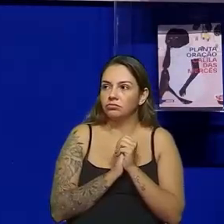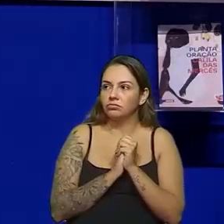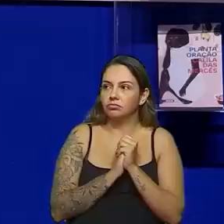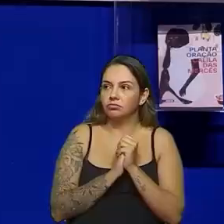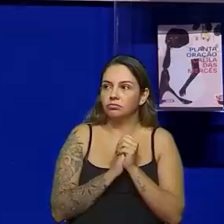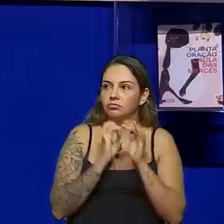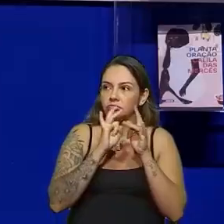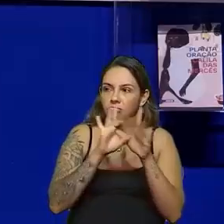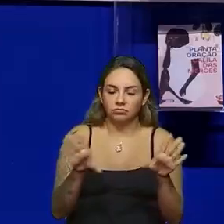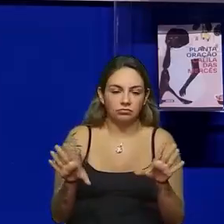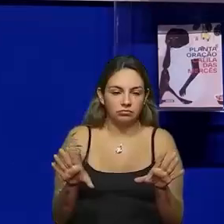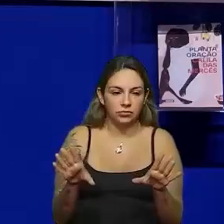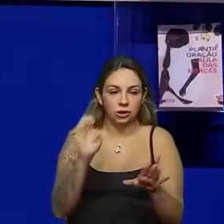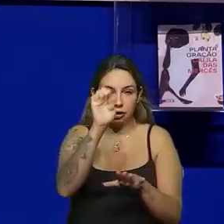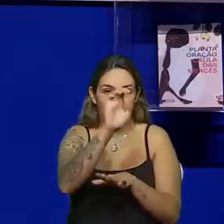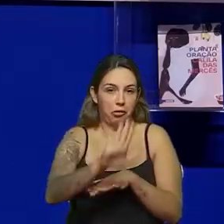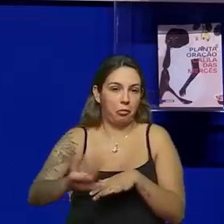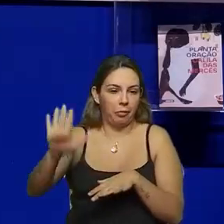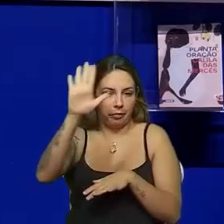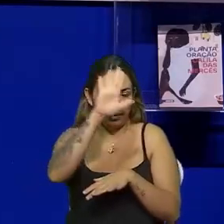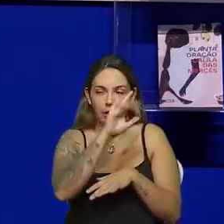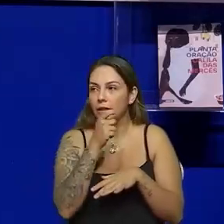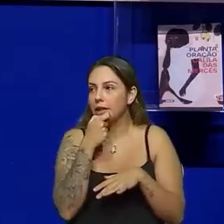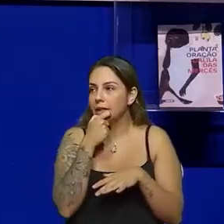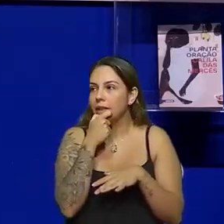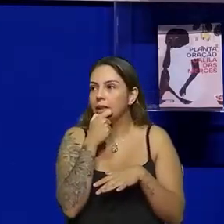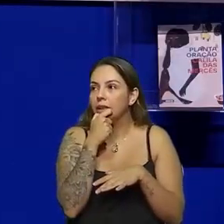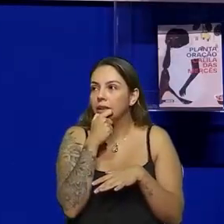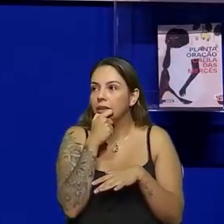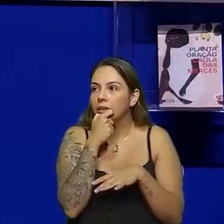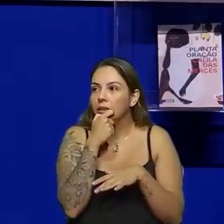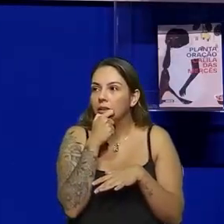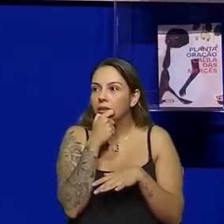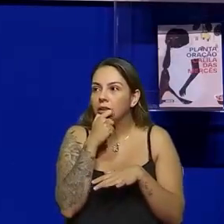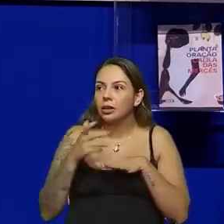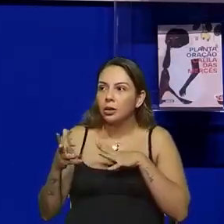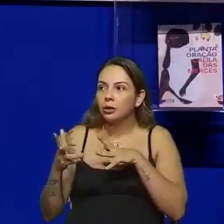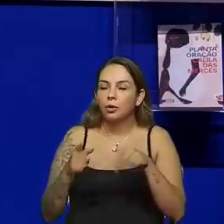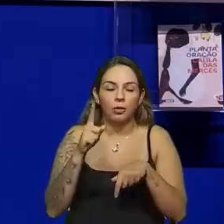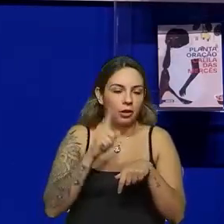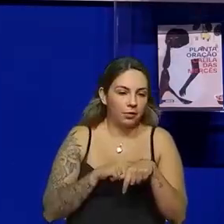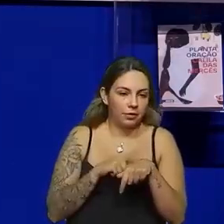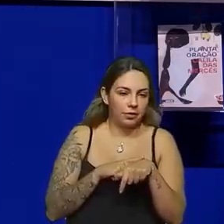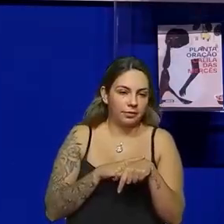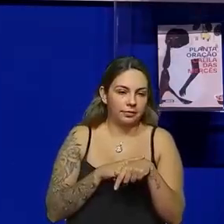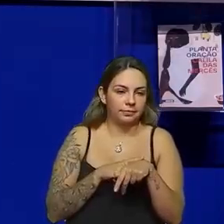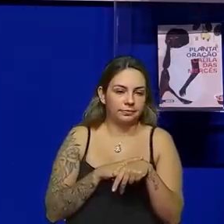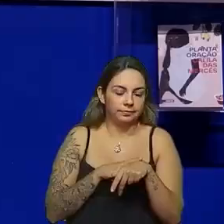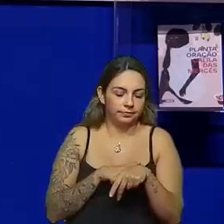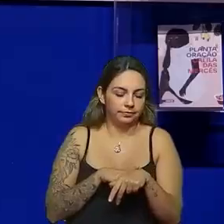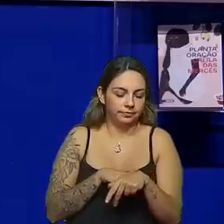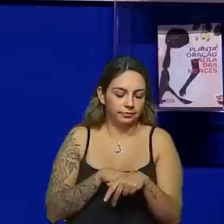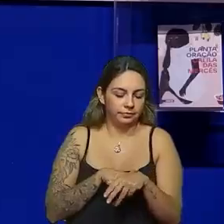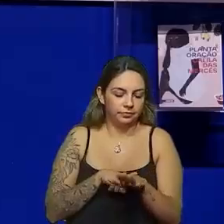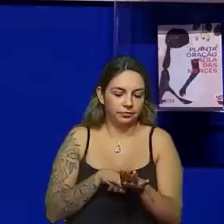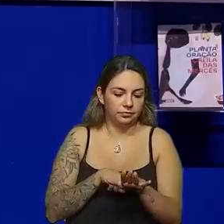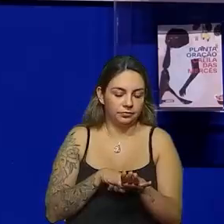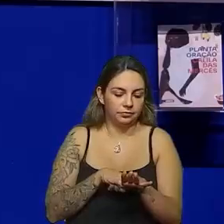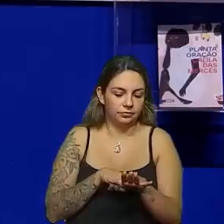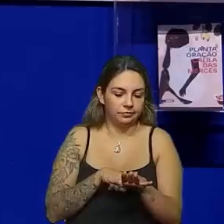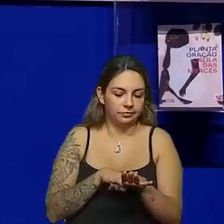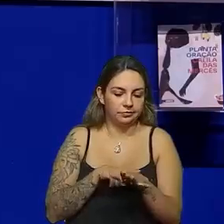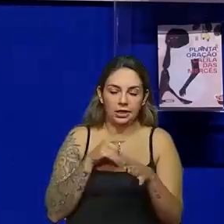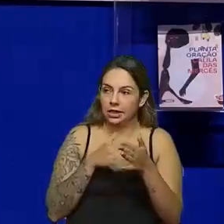Então esse liberalismo europeu e inglês é cascata. Então, o mundo naquele tempo, e o teu avô percebeu muito bem isso, claro, com os limites